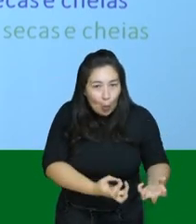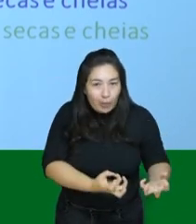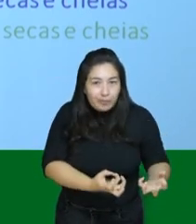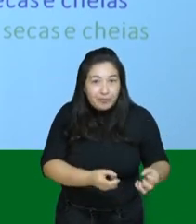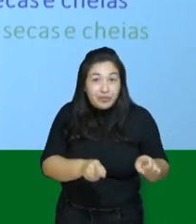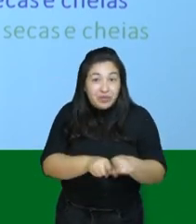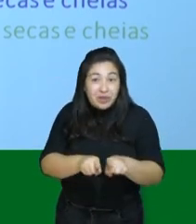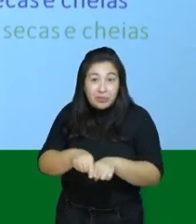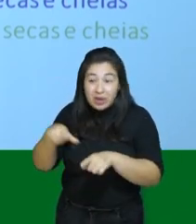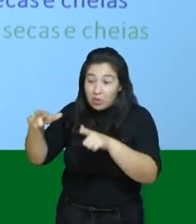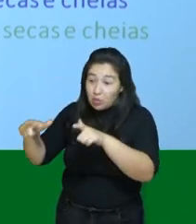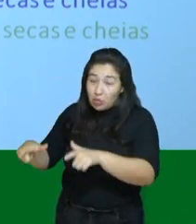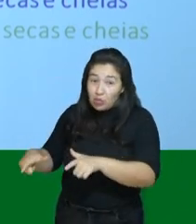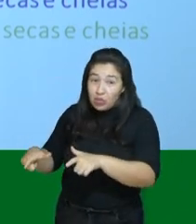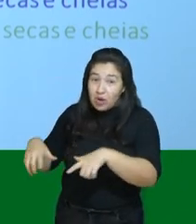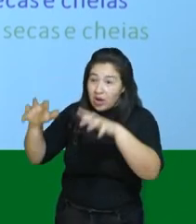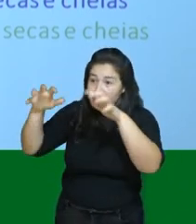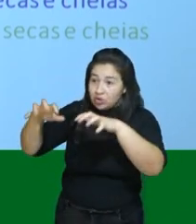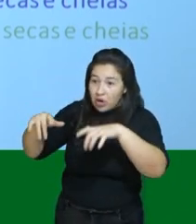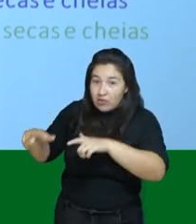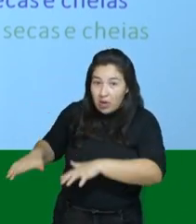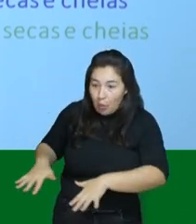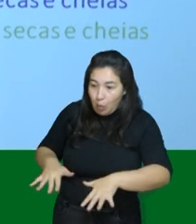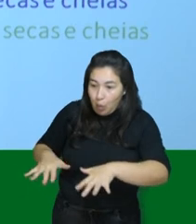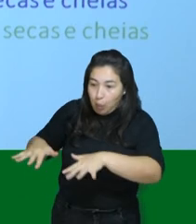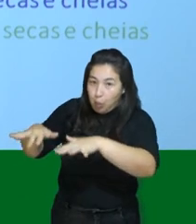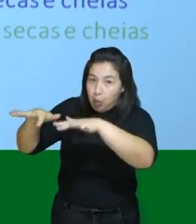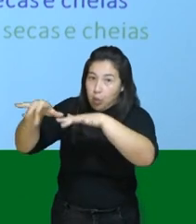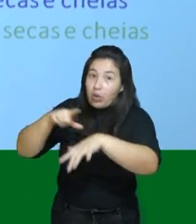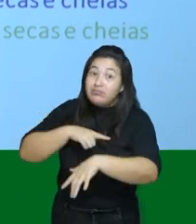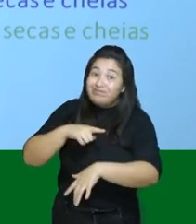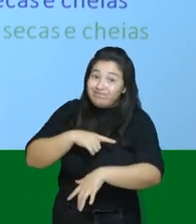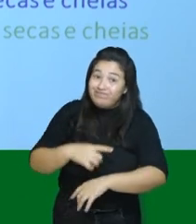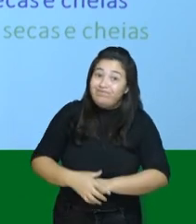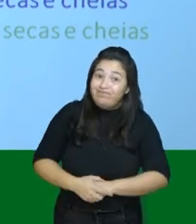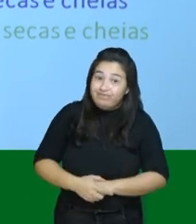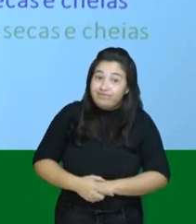que é o pior ainda. Tá? Então, veja onde é que está Santa Catarina aqui. Tá bom?